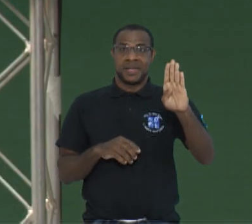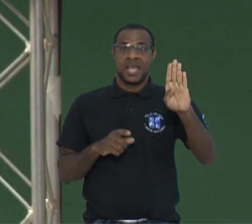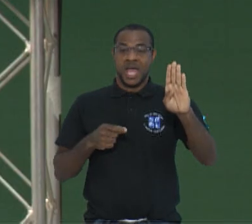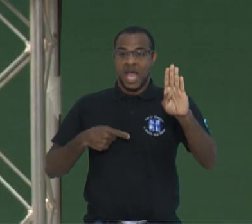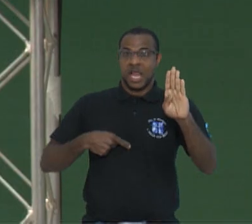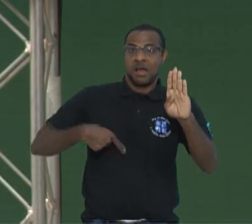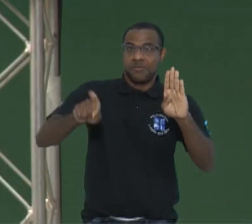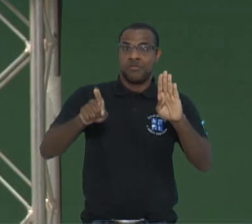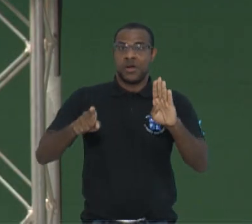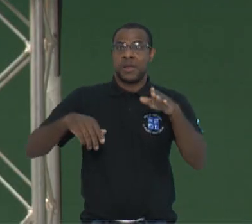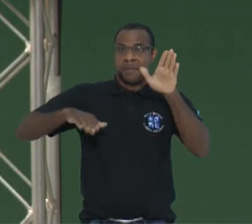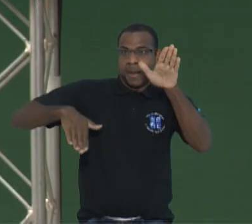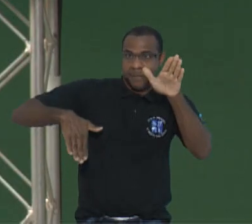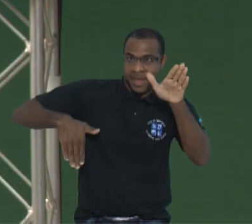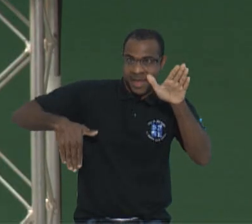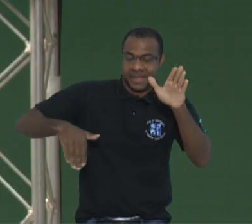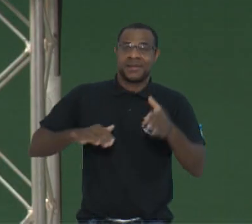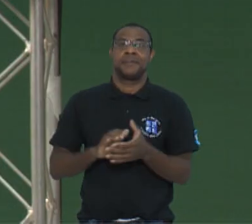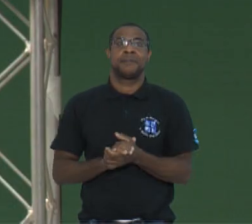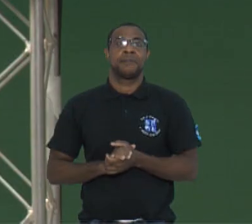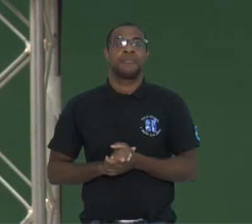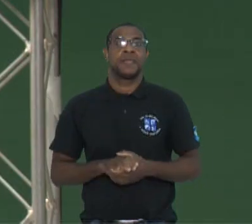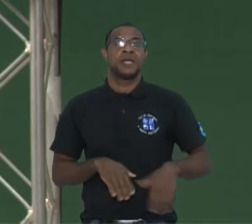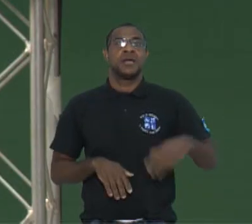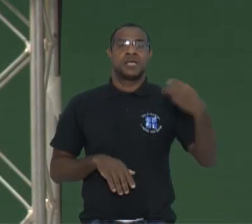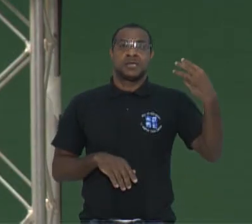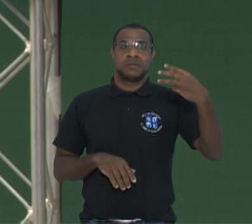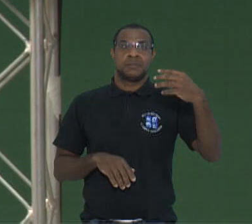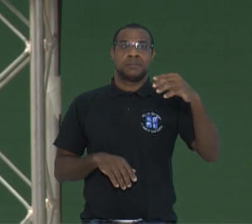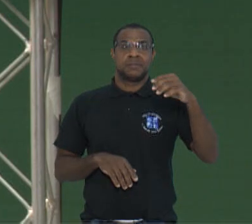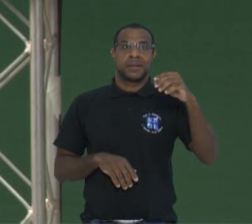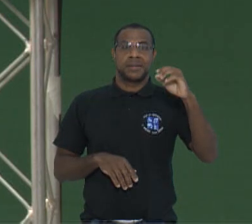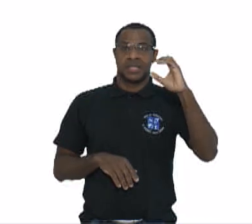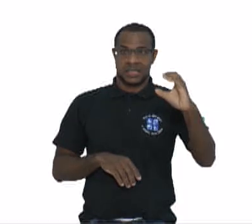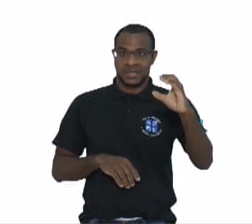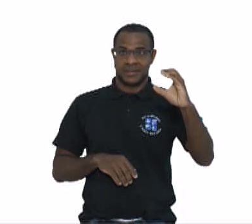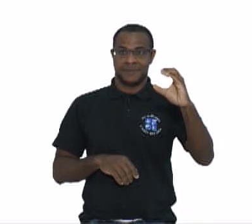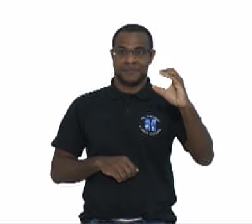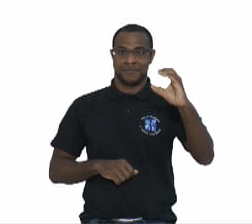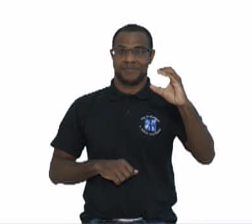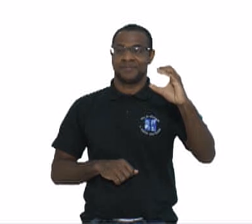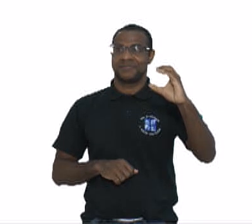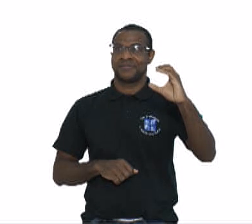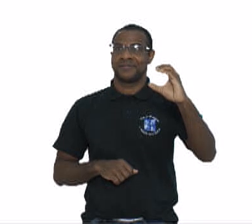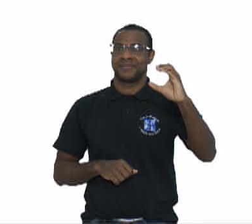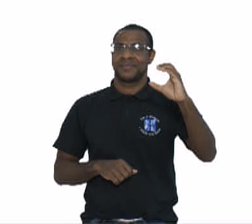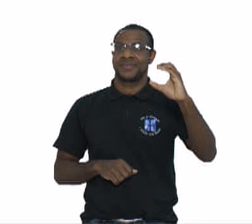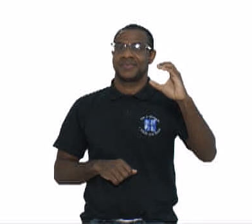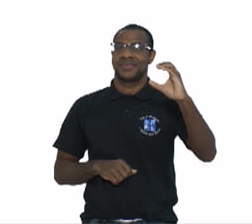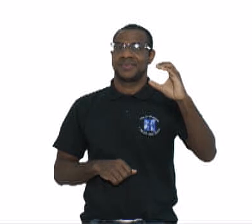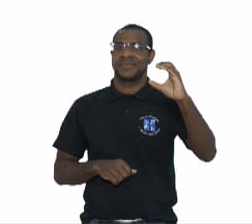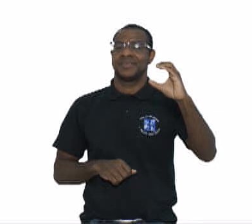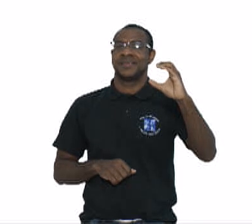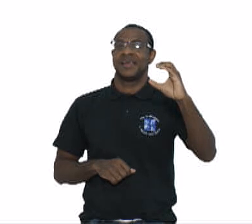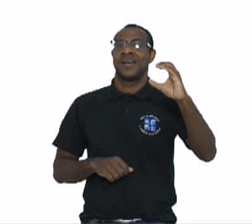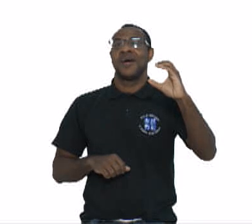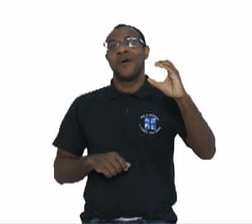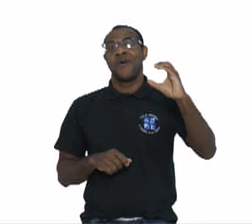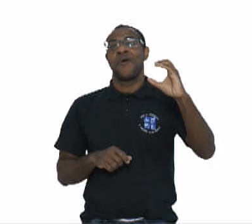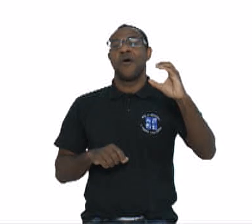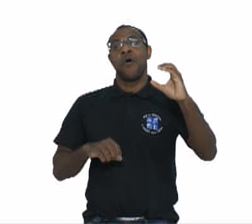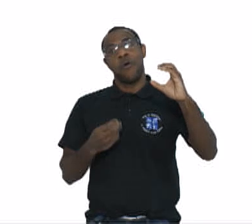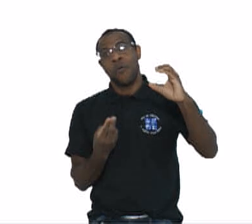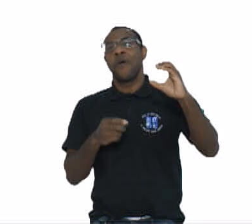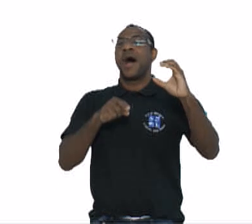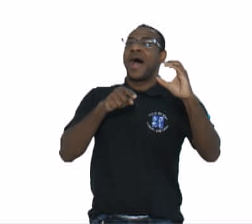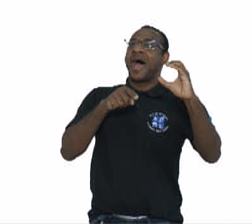praia Agios Solstice. Ou she went to have lunch at the beach tavern. Ou ela foi